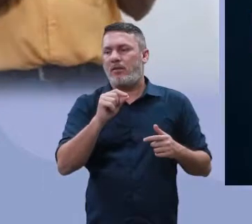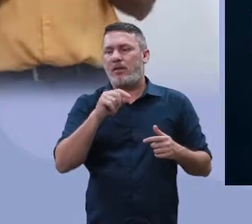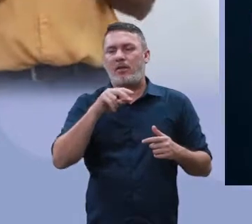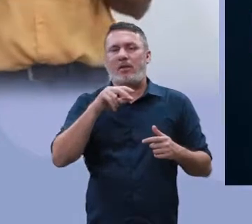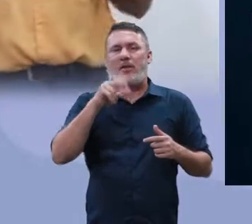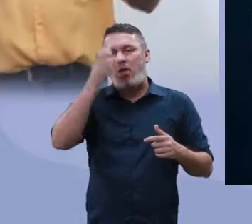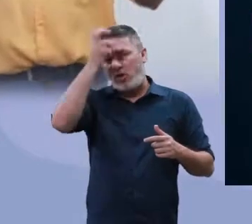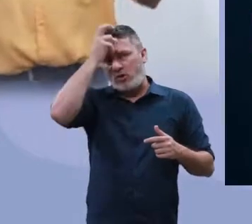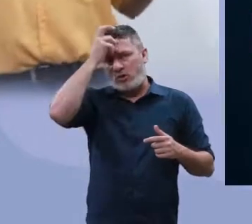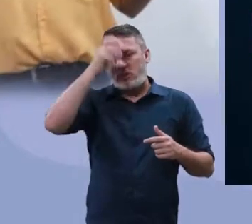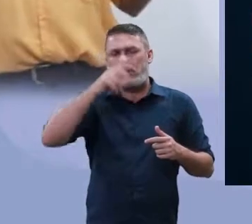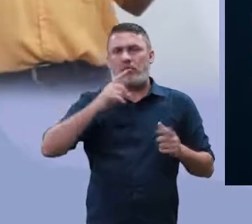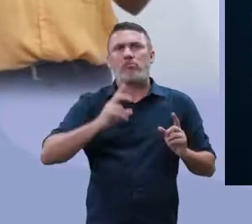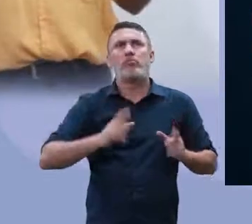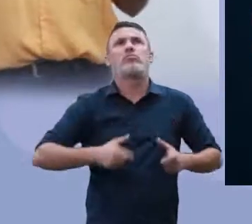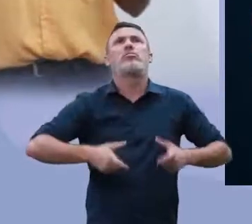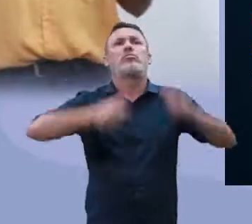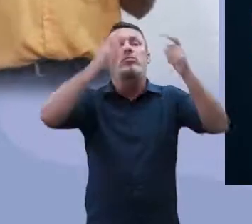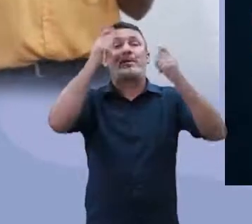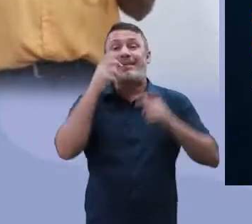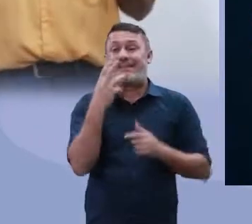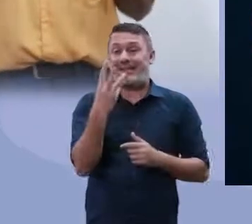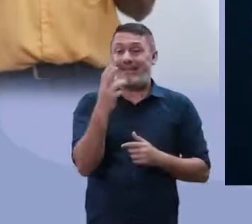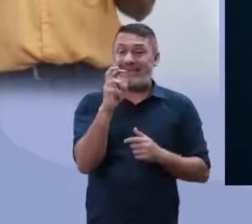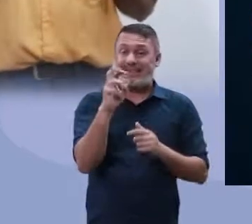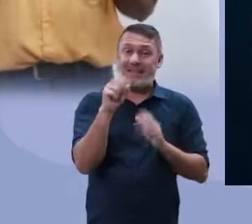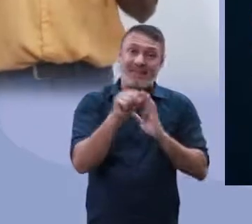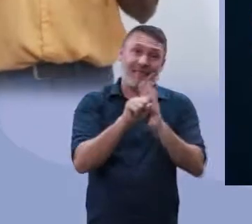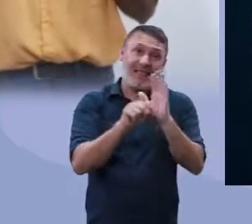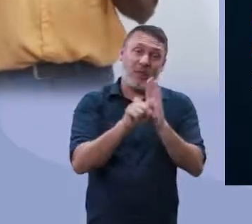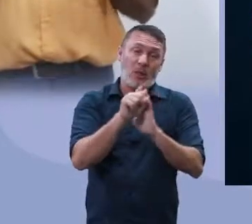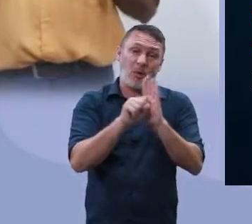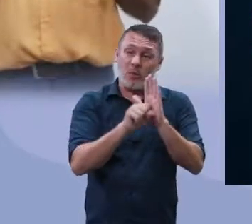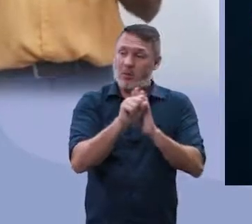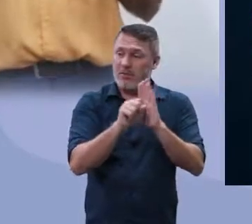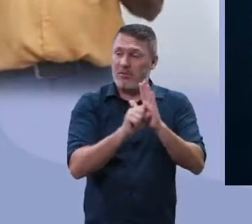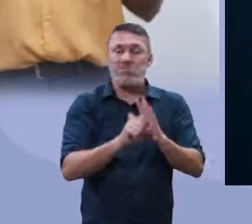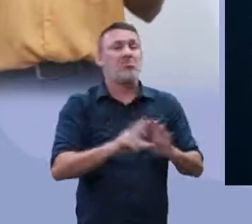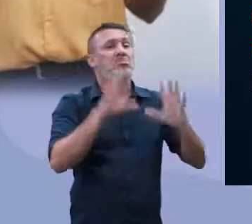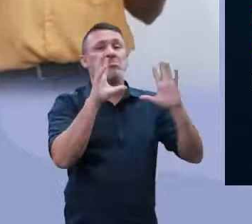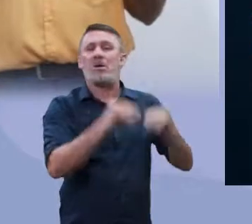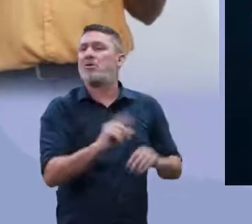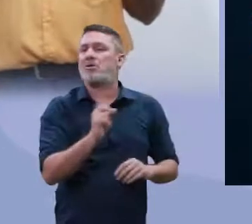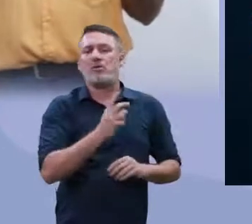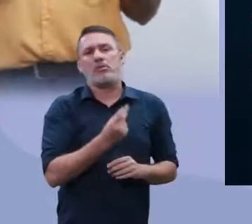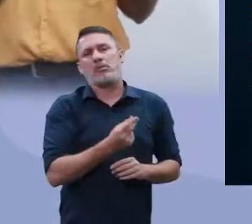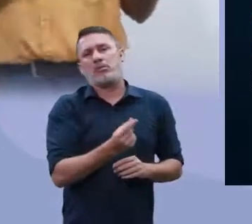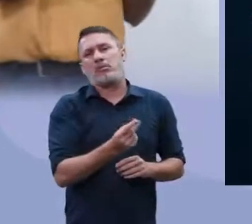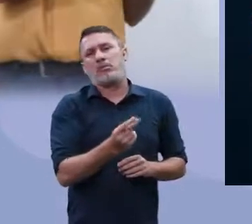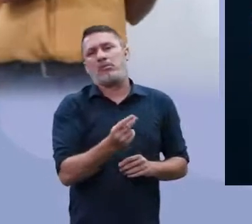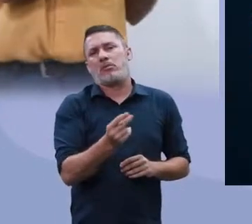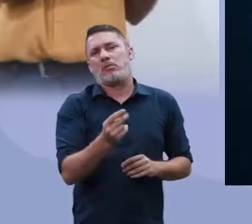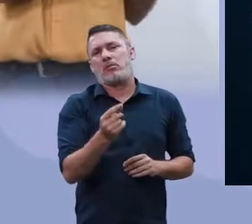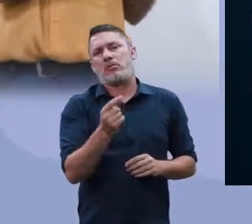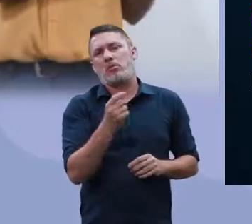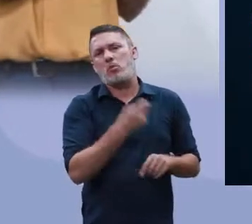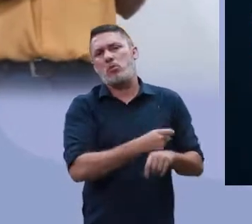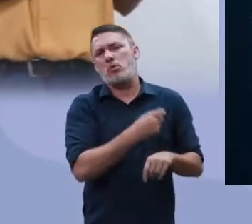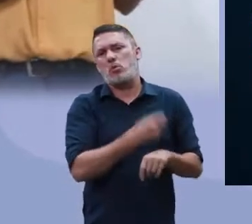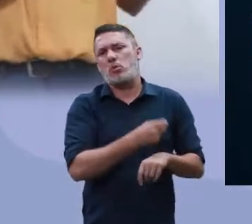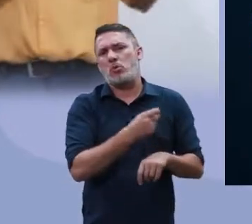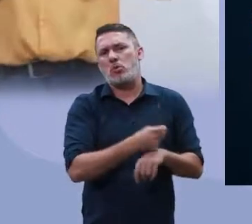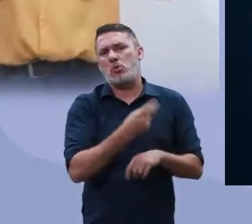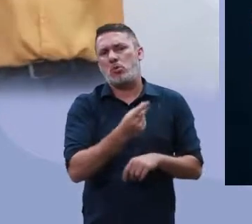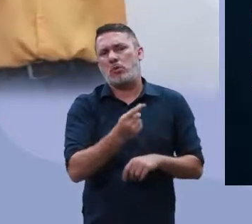Baixo Nilo, ficou por 35 séculos ali, sem sofrer nenhuma alteração. A partir do momento em que ele